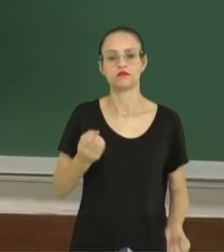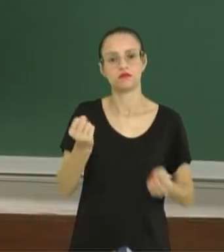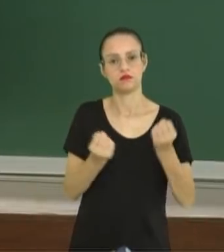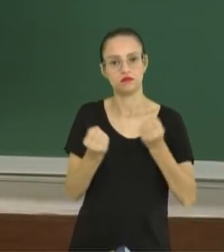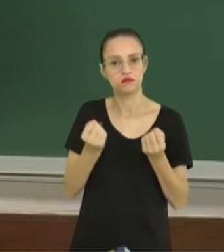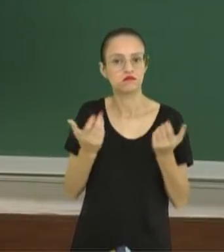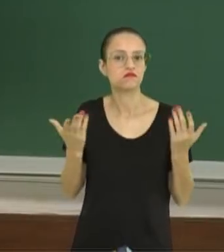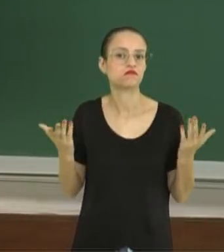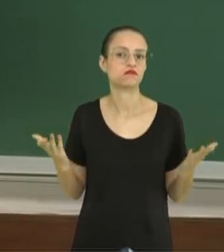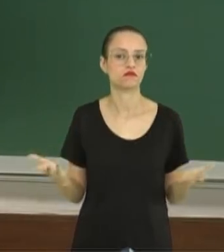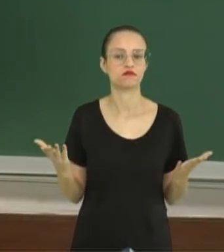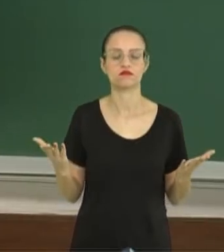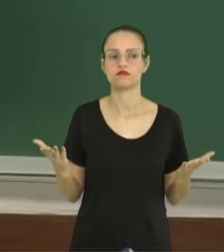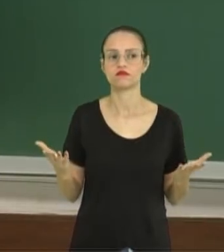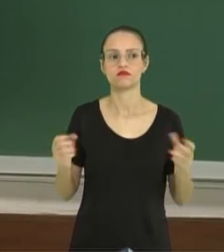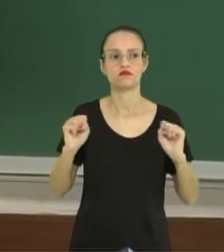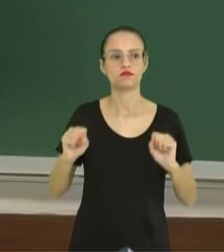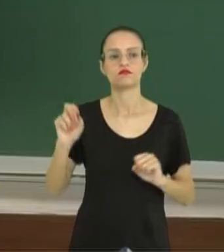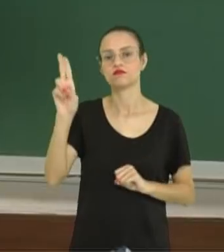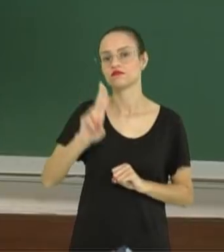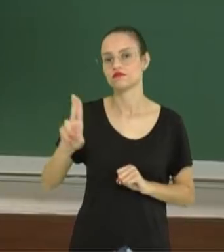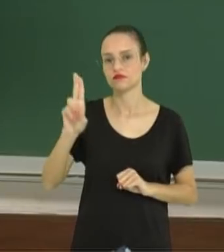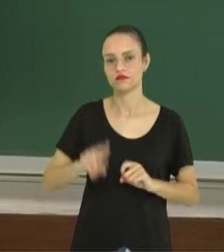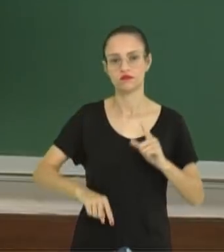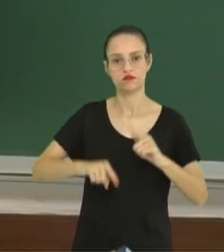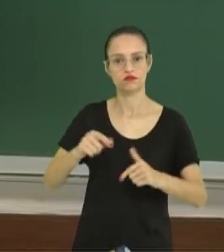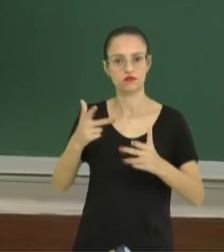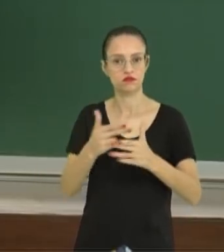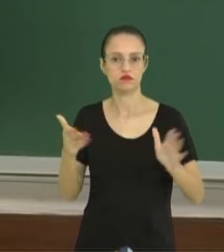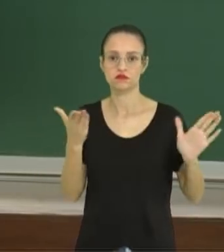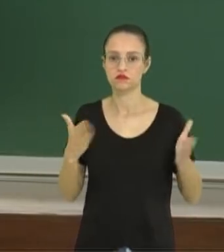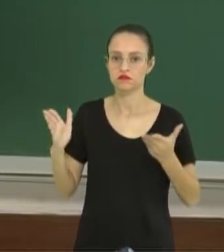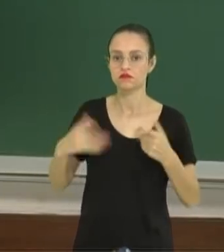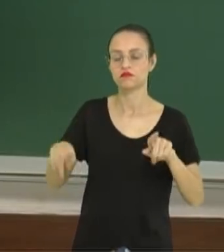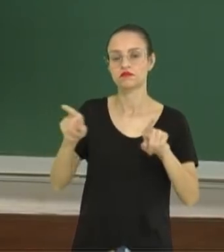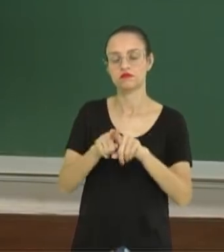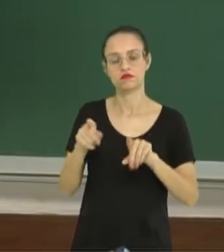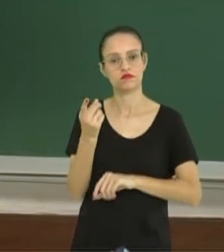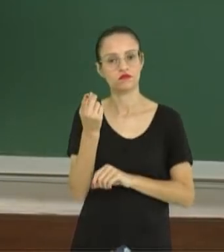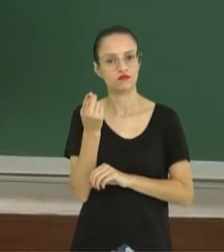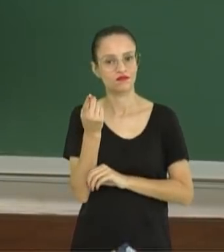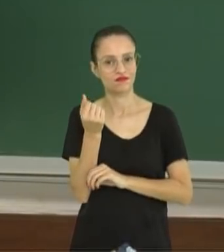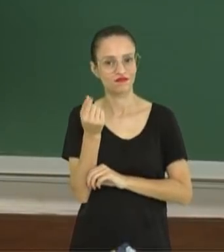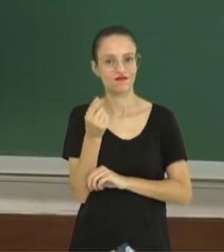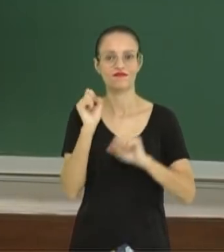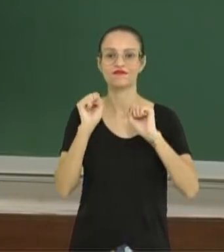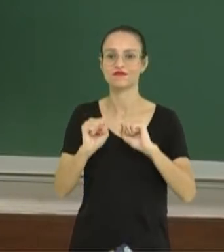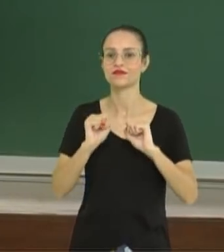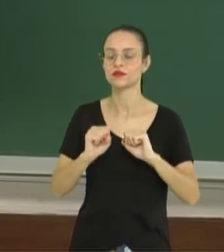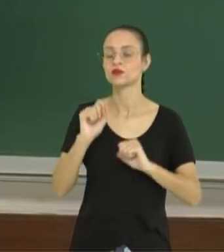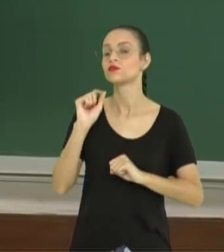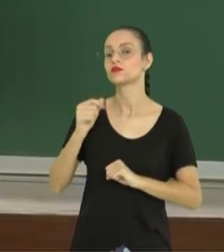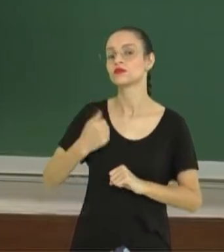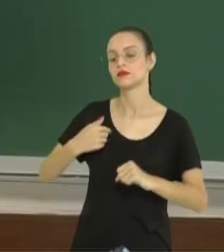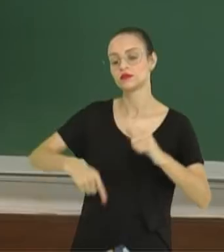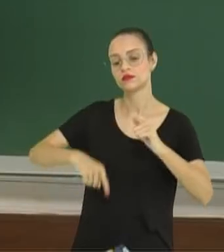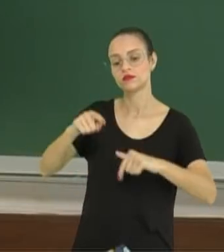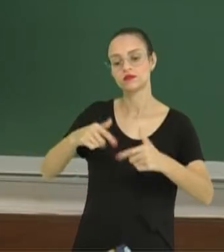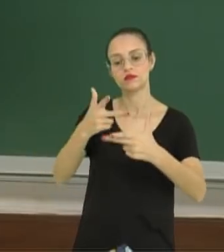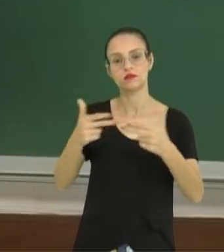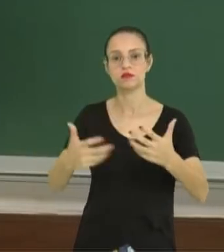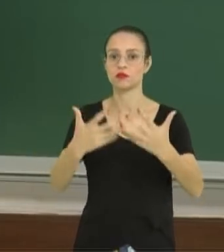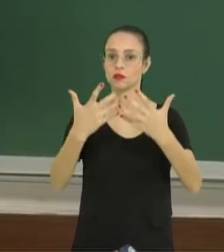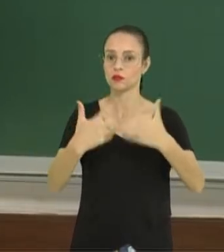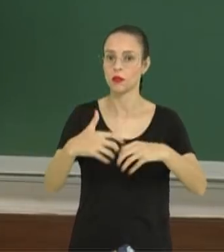carros, pode ser utilizado na produção de outros bens e serviços também. O acúmulo de capital, eu posso ter meios de produção, né?